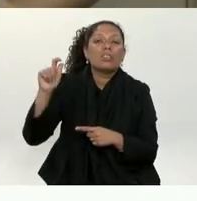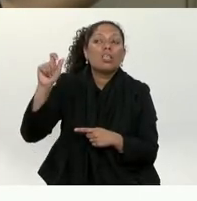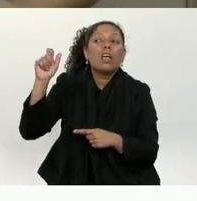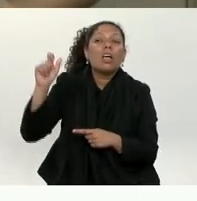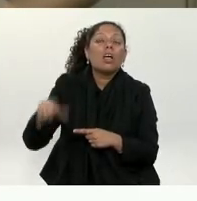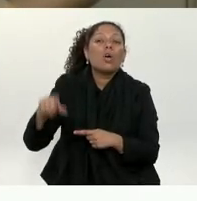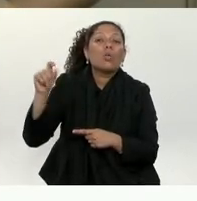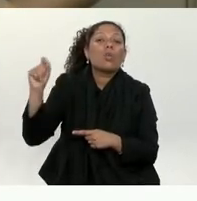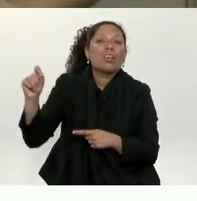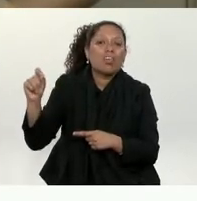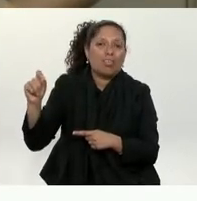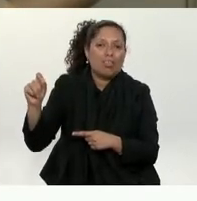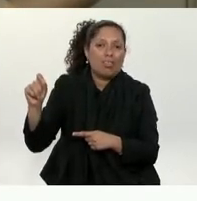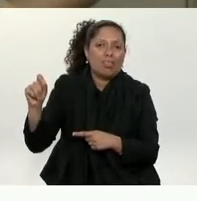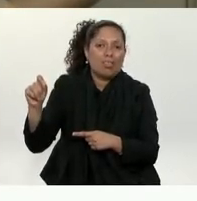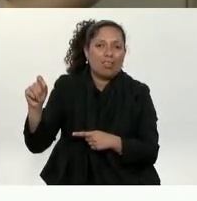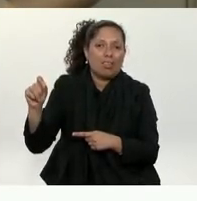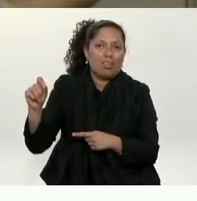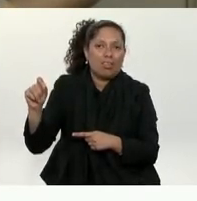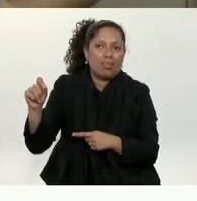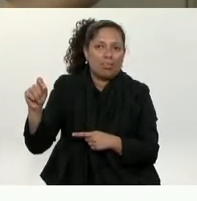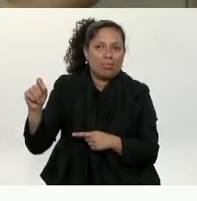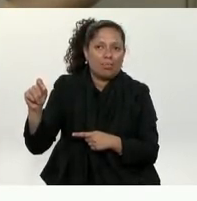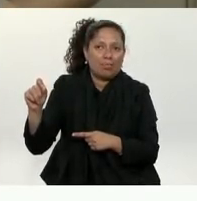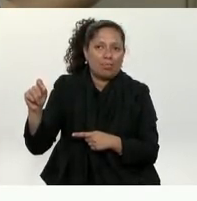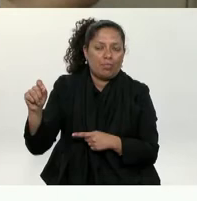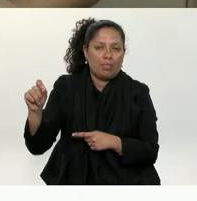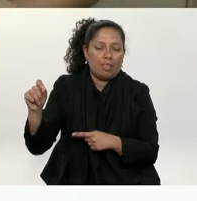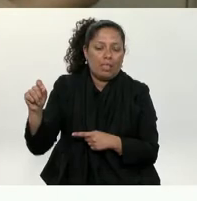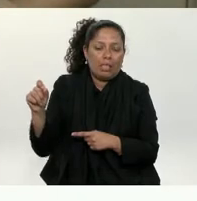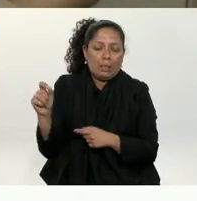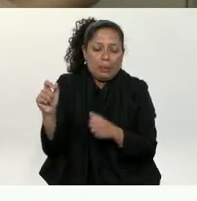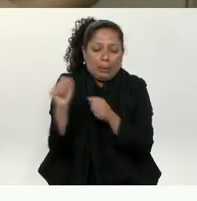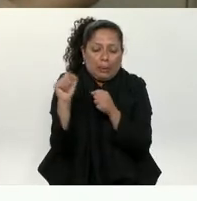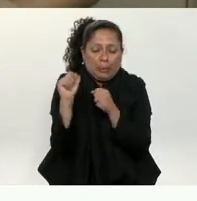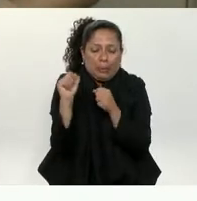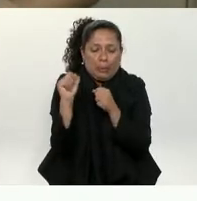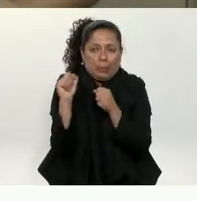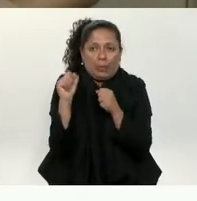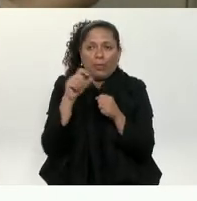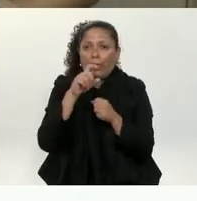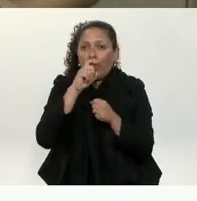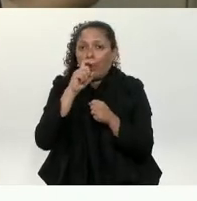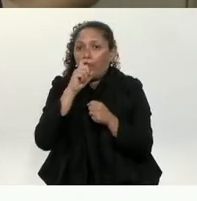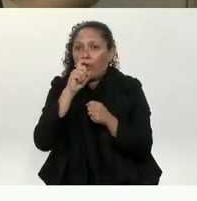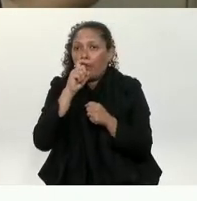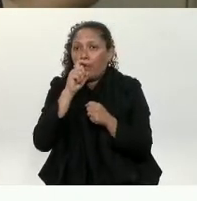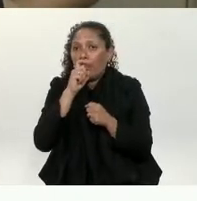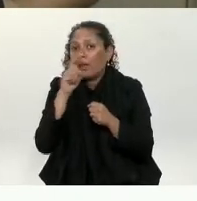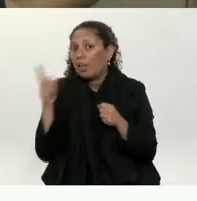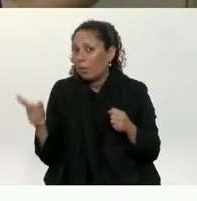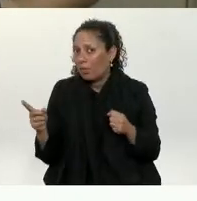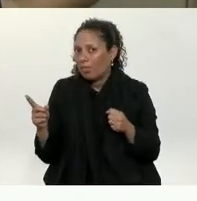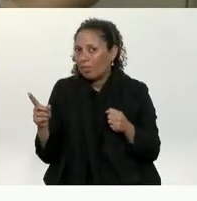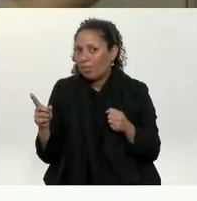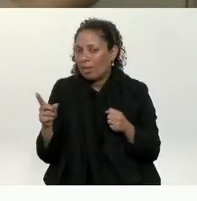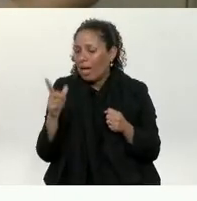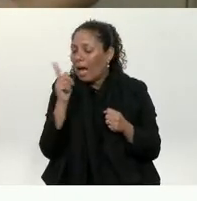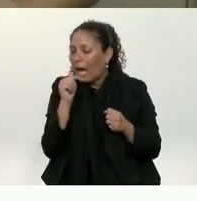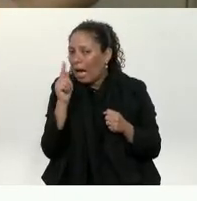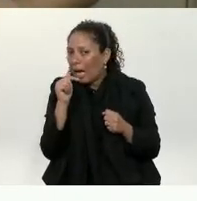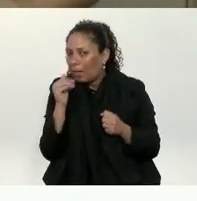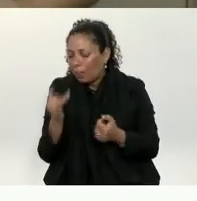gás, caso o Rio de Janeiro tivesse um inverno tão rigoroso quanto regiões dos Estados Unidos, da Europa, certamente que já teríamos